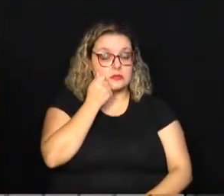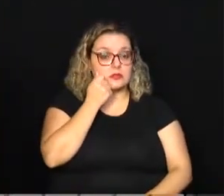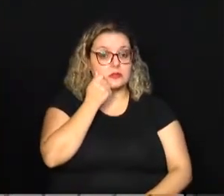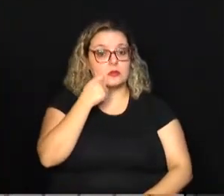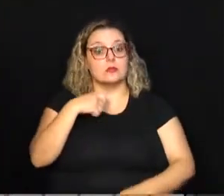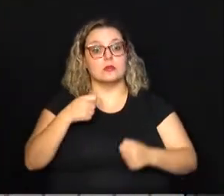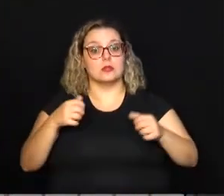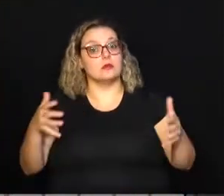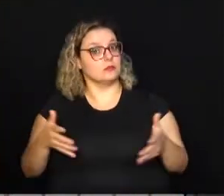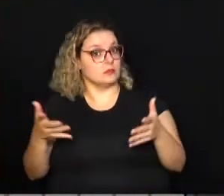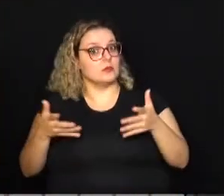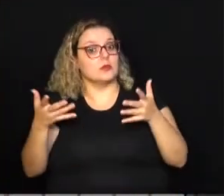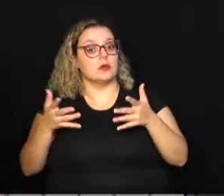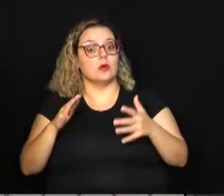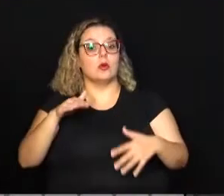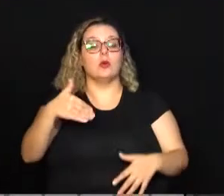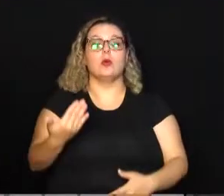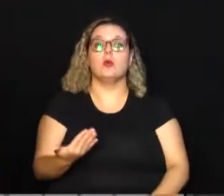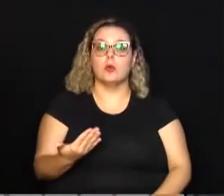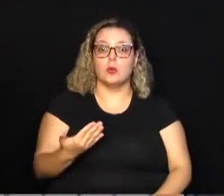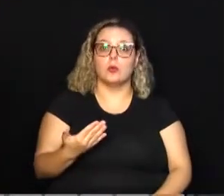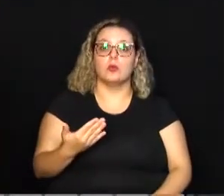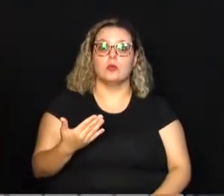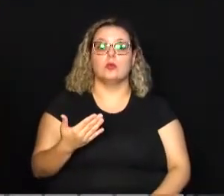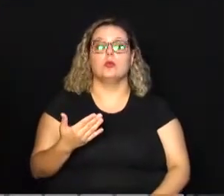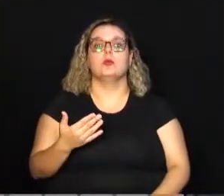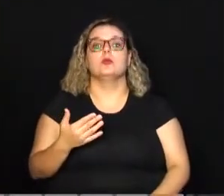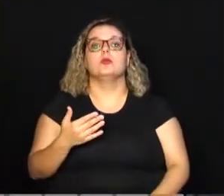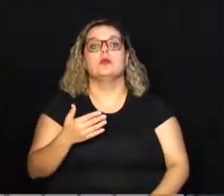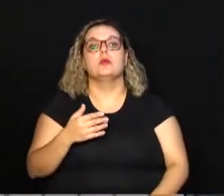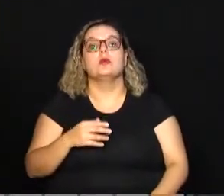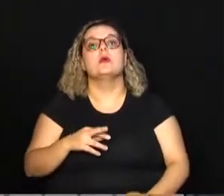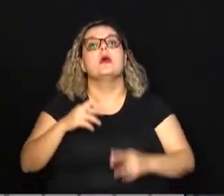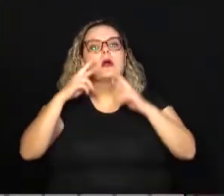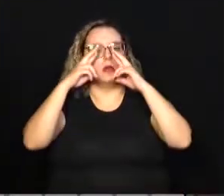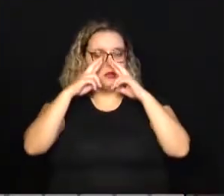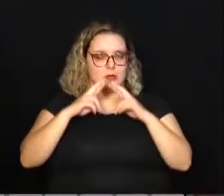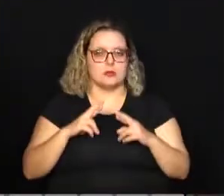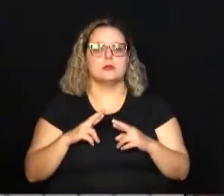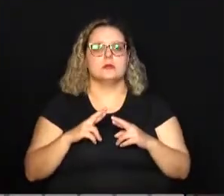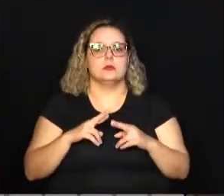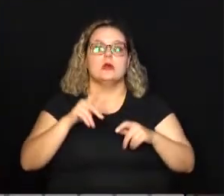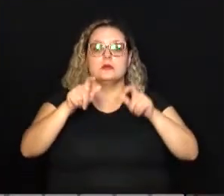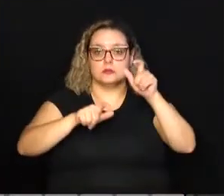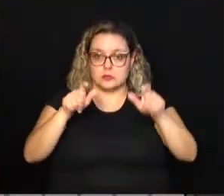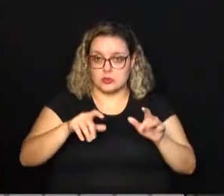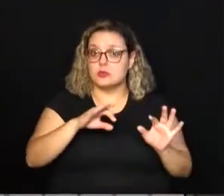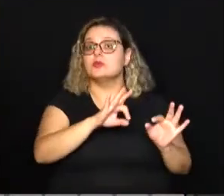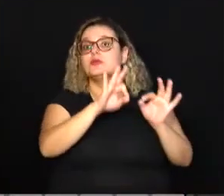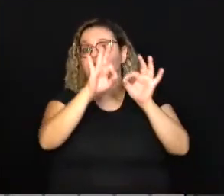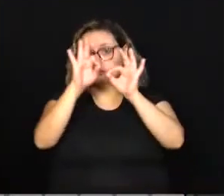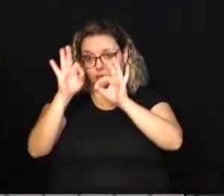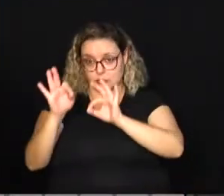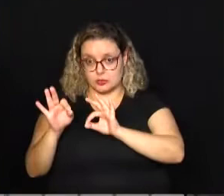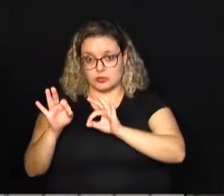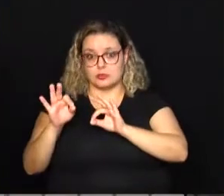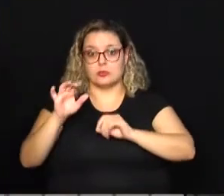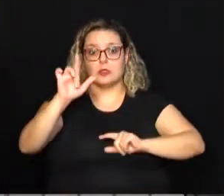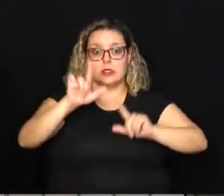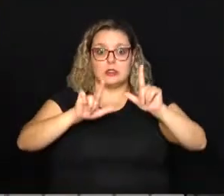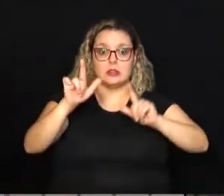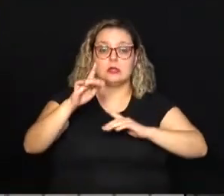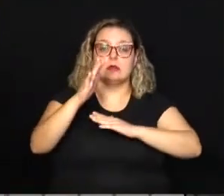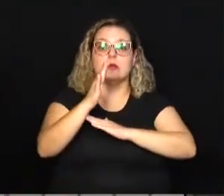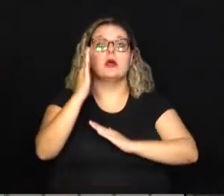que quando essa ferramenta ela é respeitada, quando a população que nos assiste agora pela TV Câmara, a